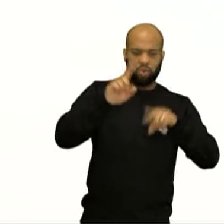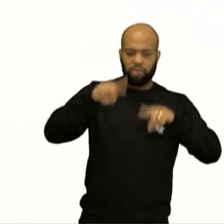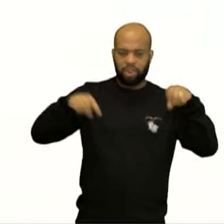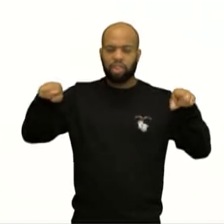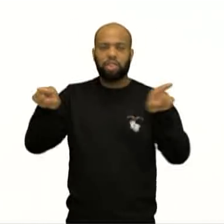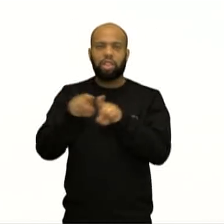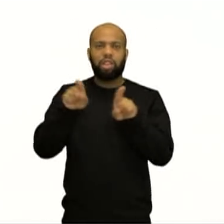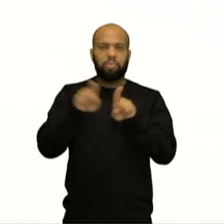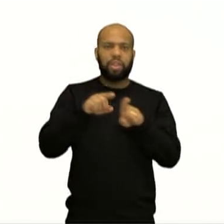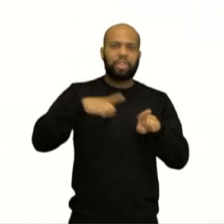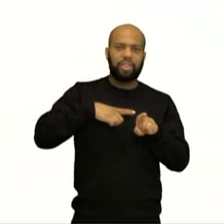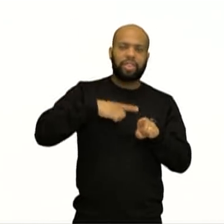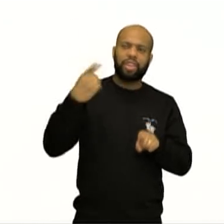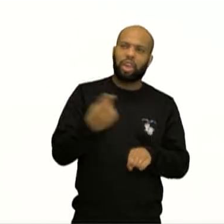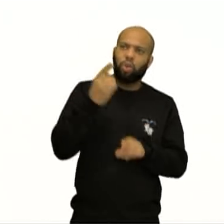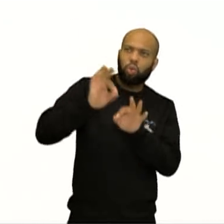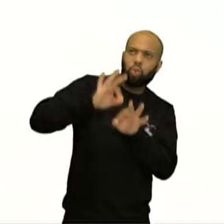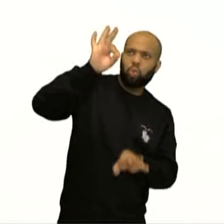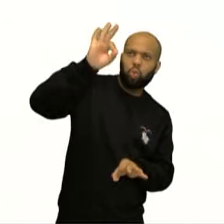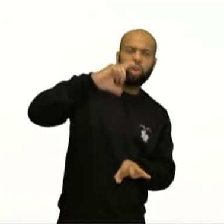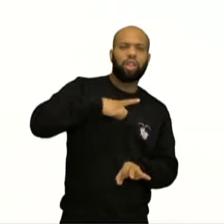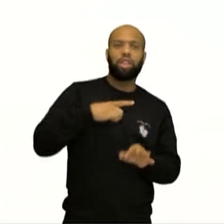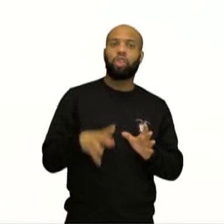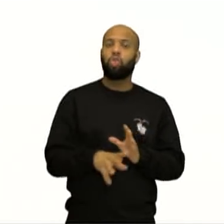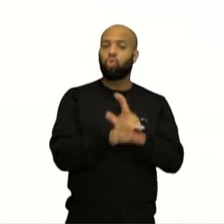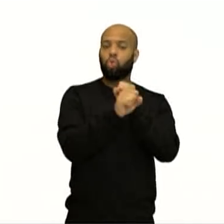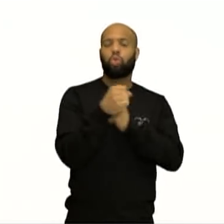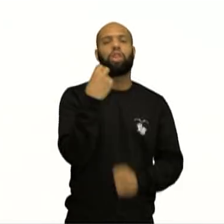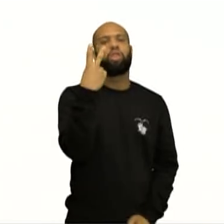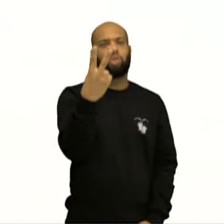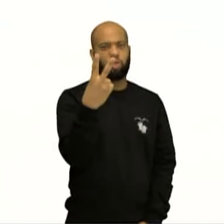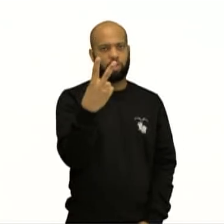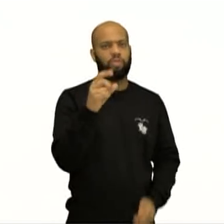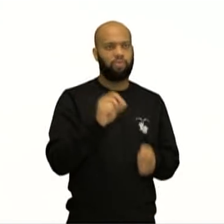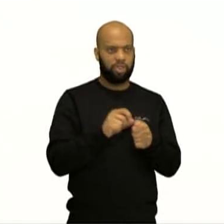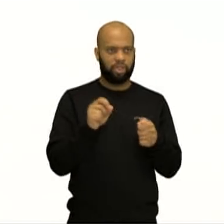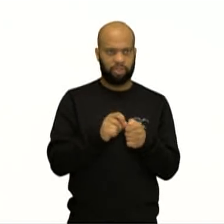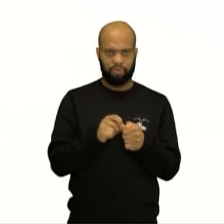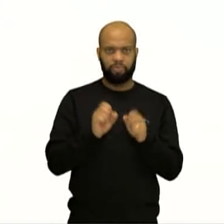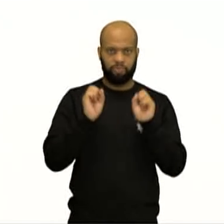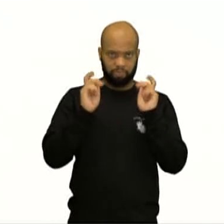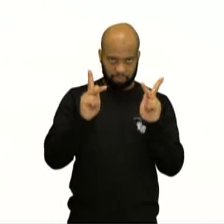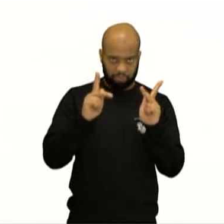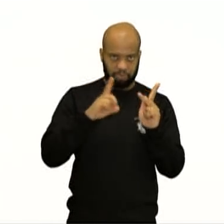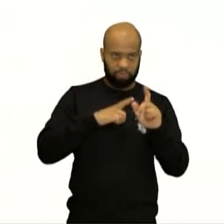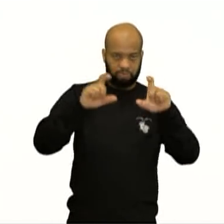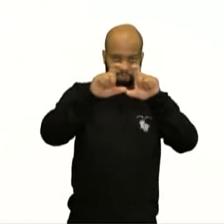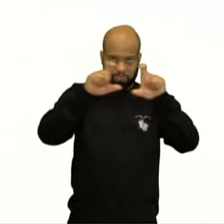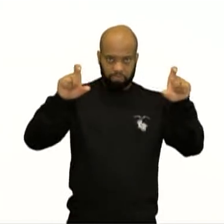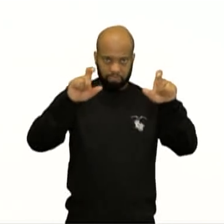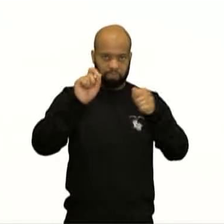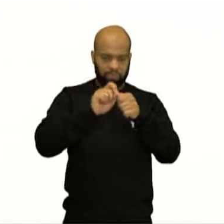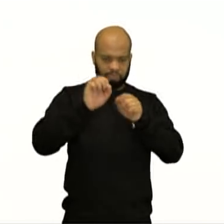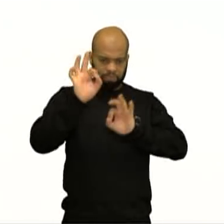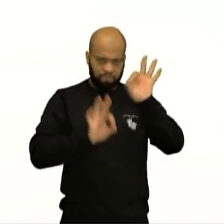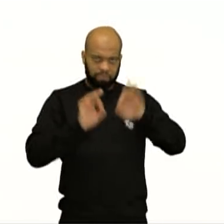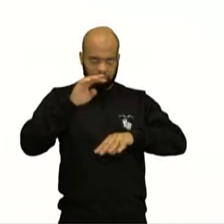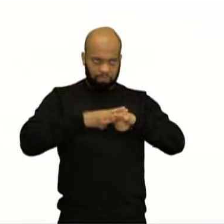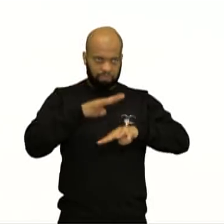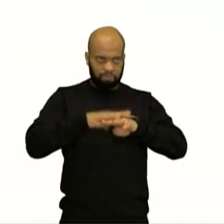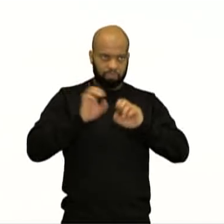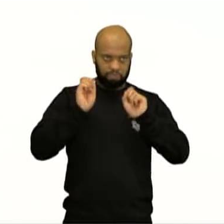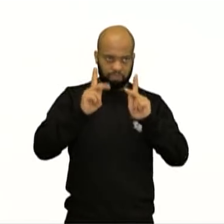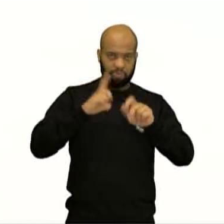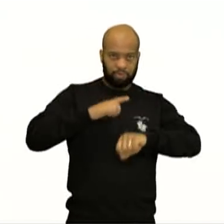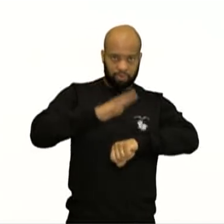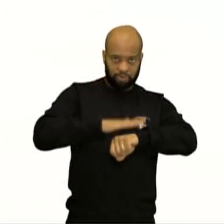variação de altitude. Então, você tem duas coisas para calcular aqui, duas expressões que vocês terão que montar. Vou